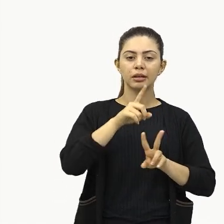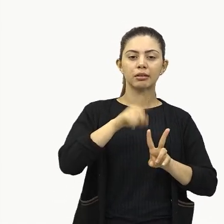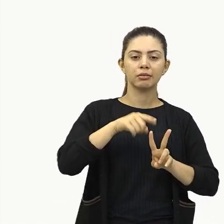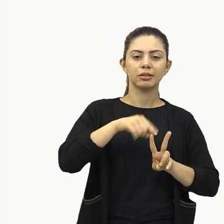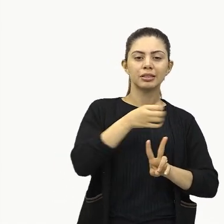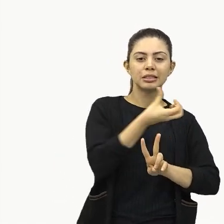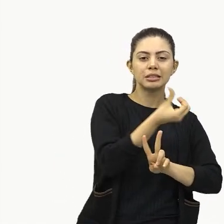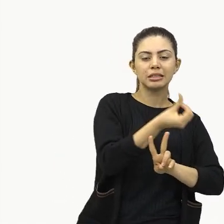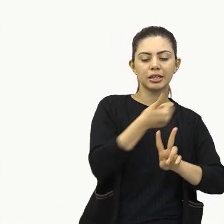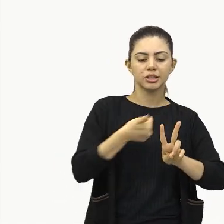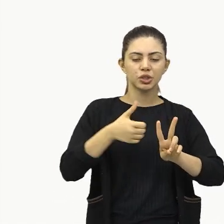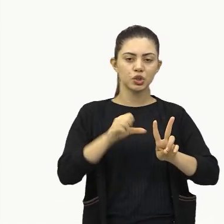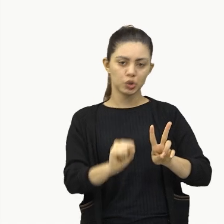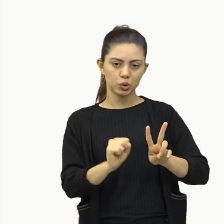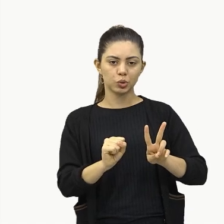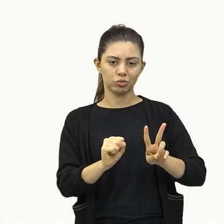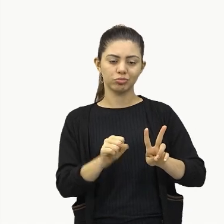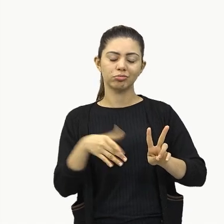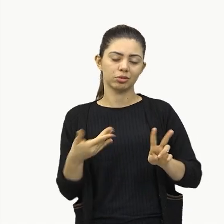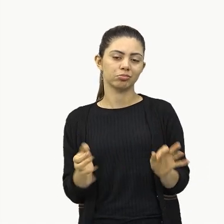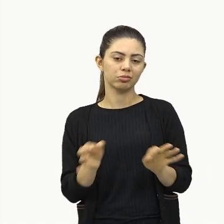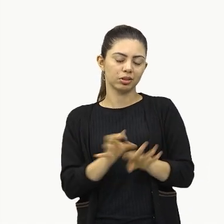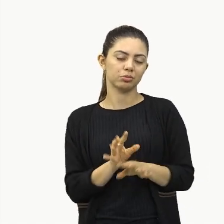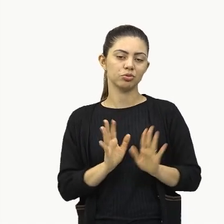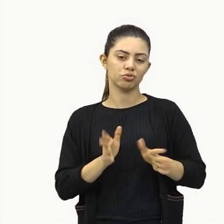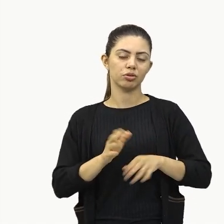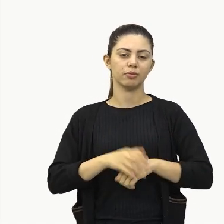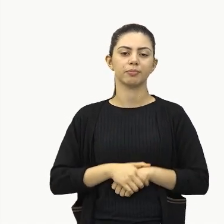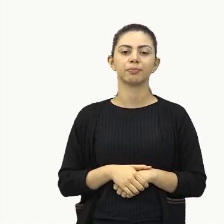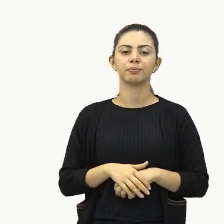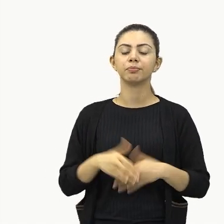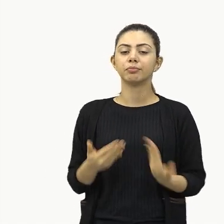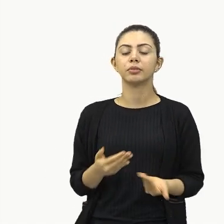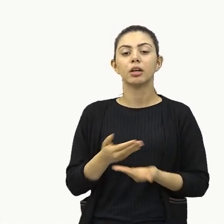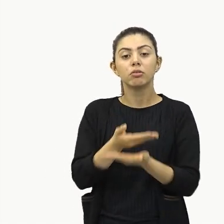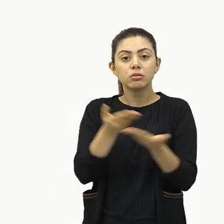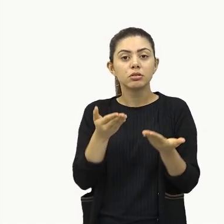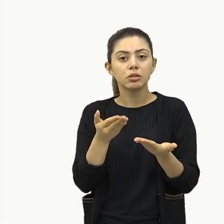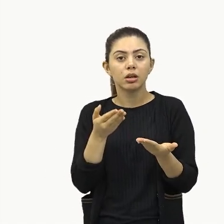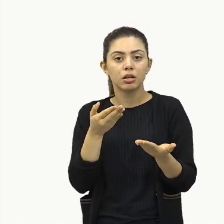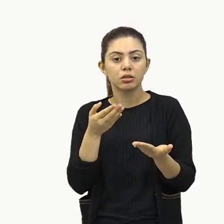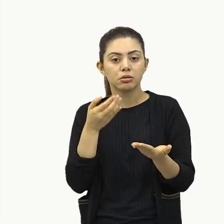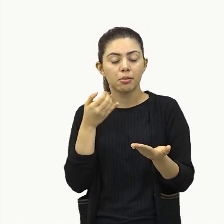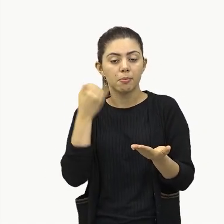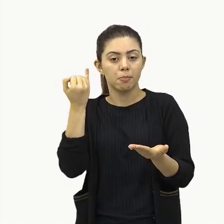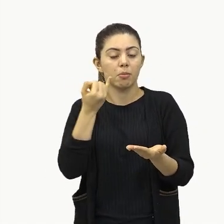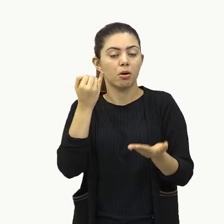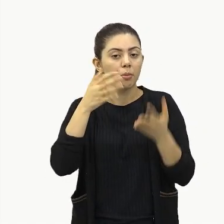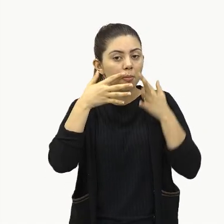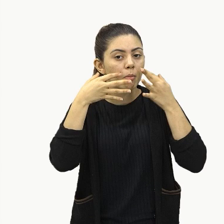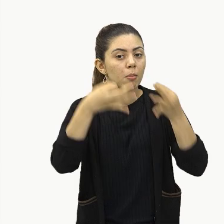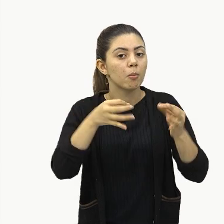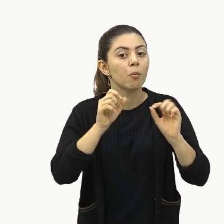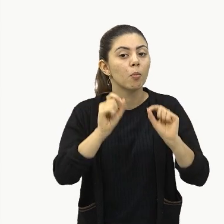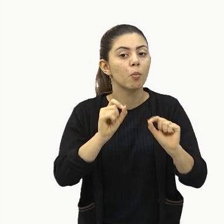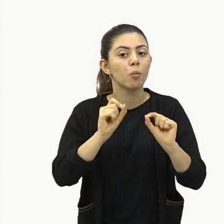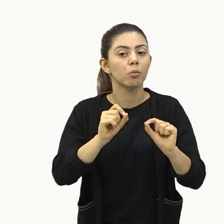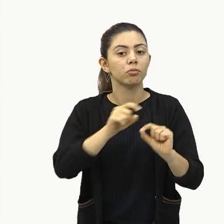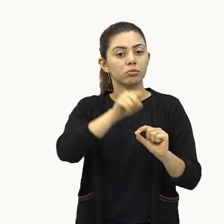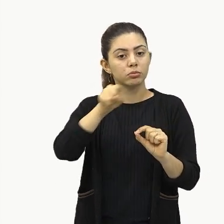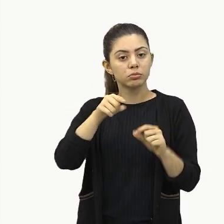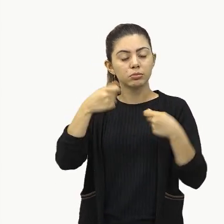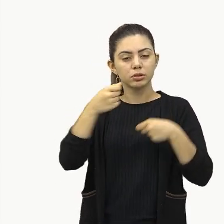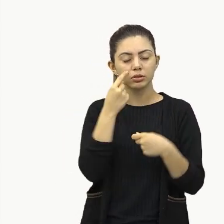exata. Então, você termina aí. O que é importante que você perceba que você só precisa